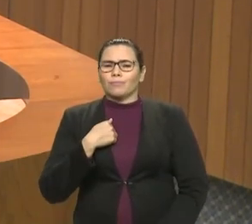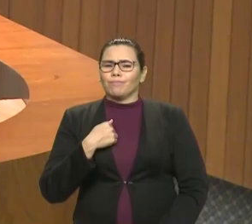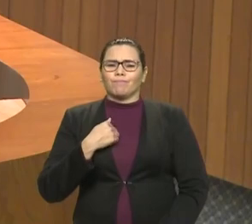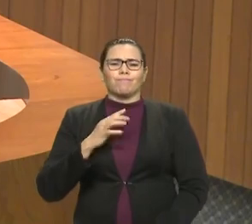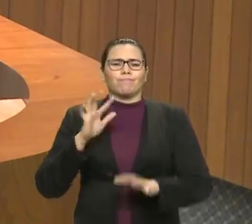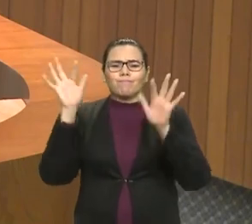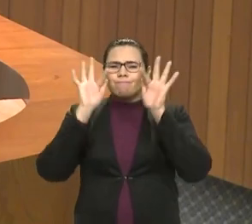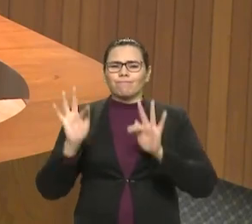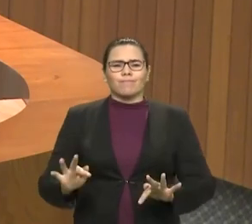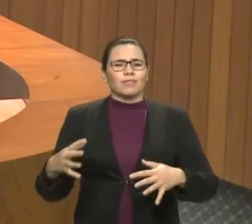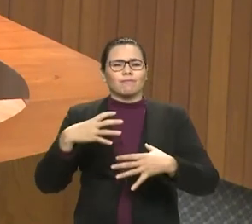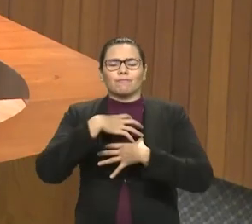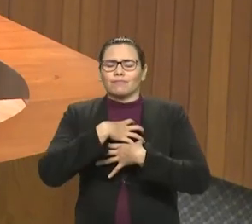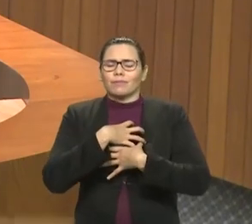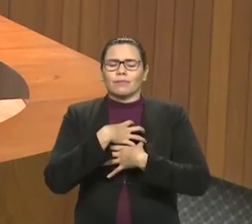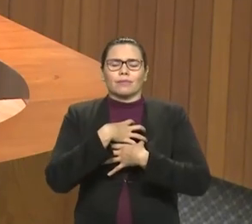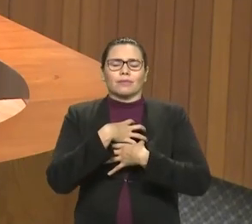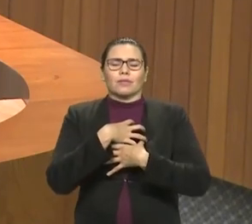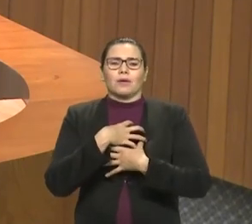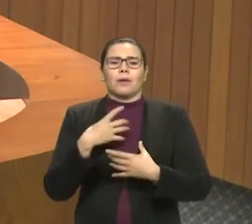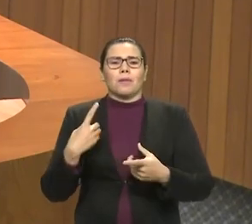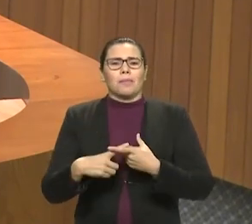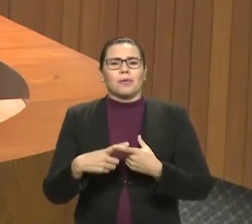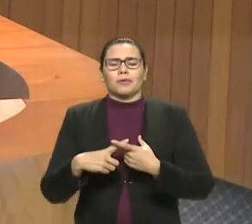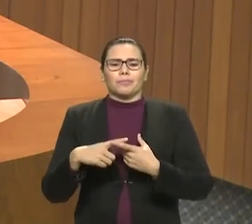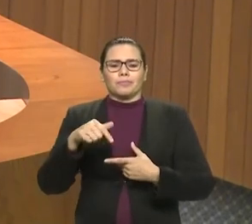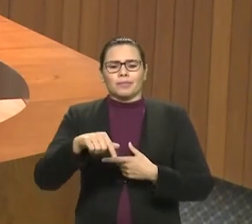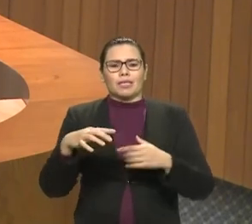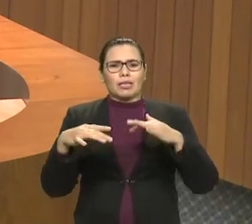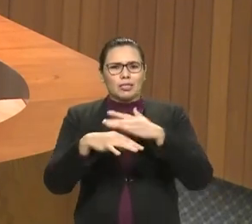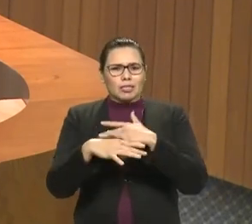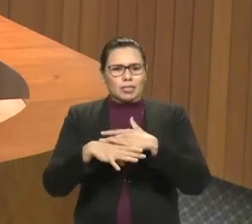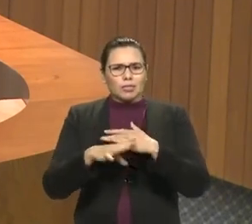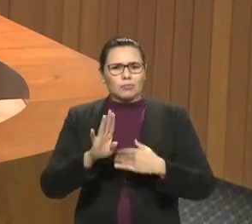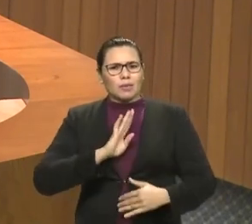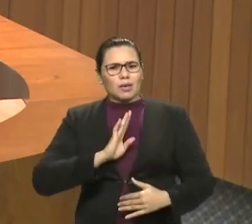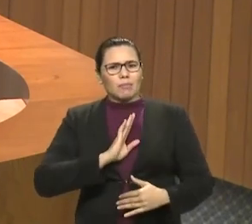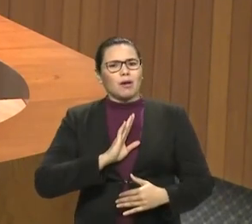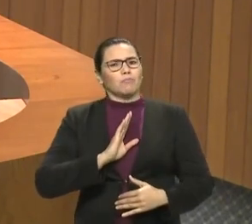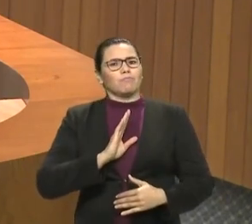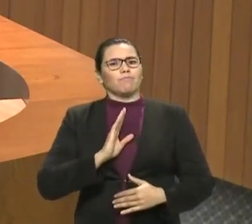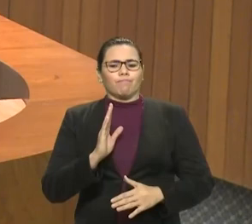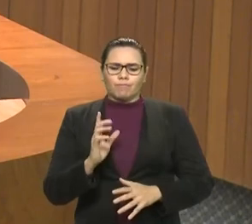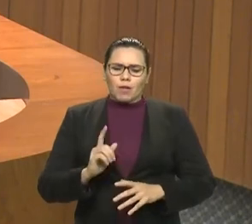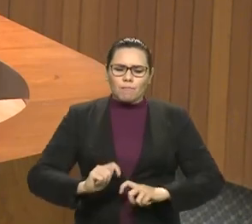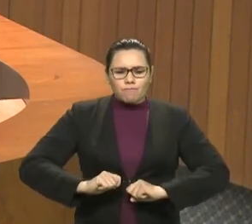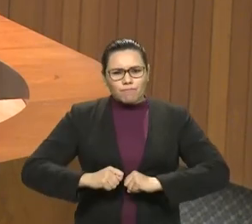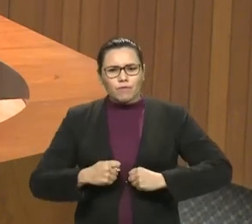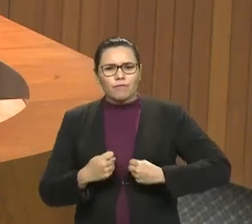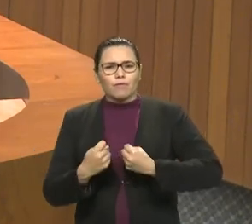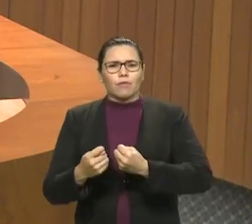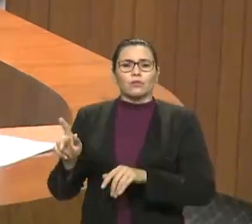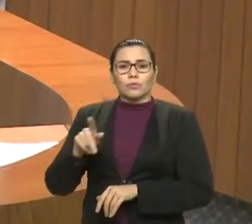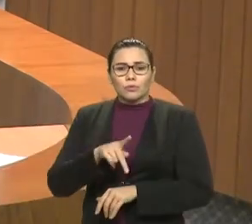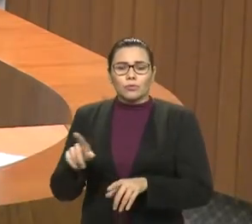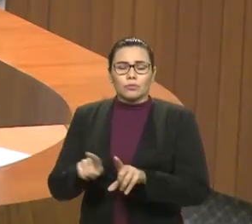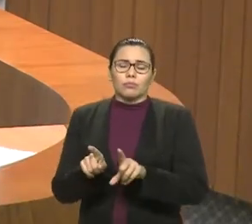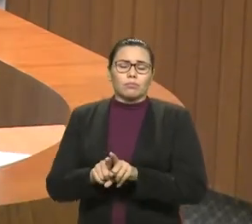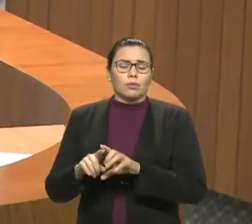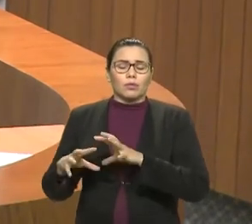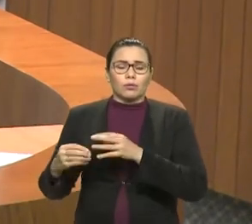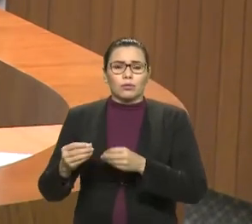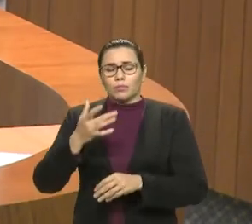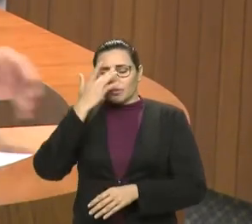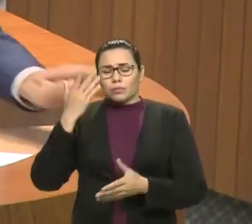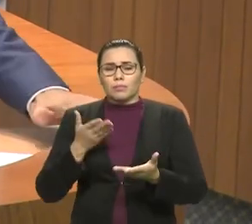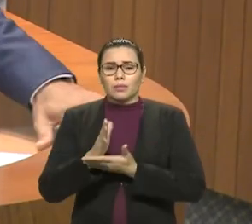engrandecer a cidade de Bacabal, vem fortalecer a nossa economia, vem fortalecer o nosso sistema de saúde. Ainda